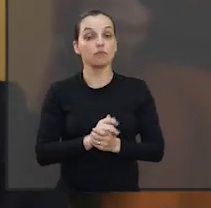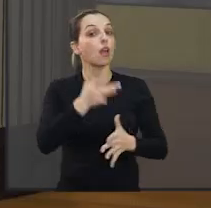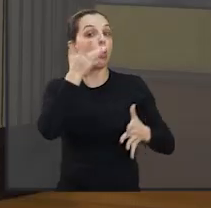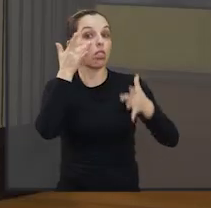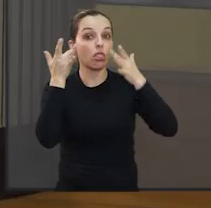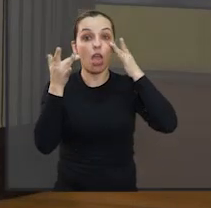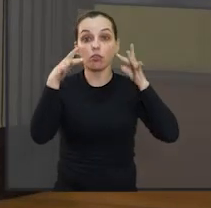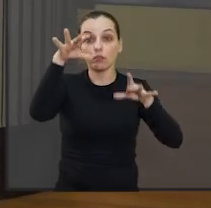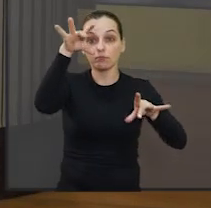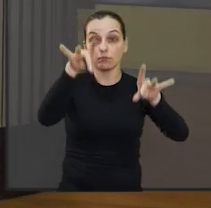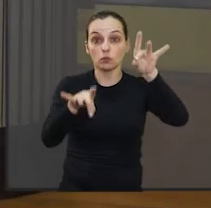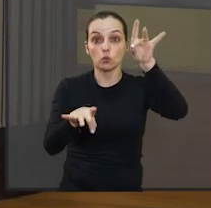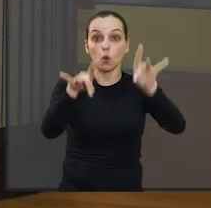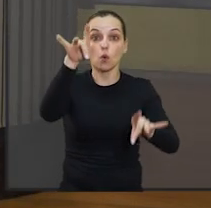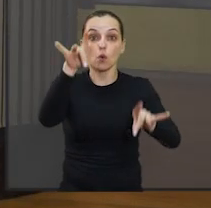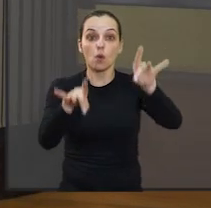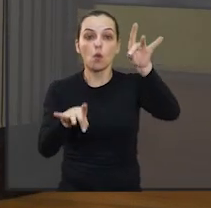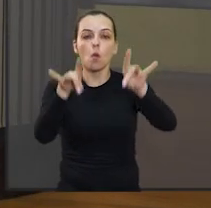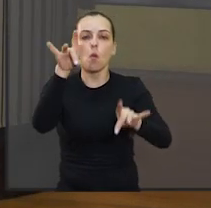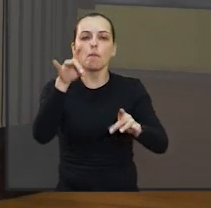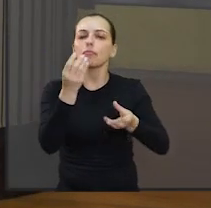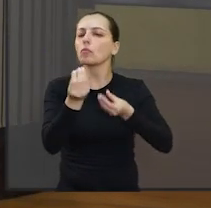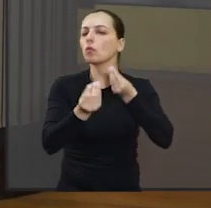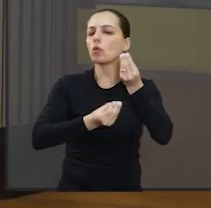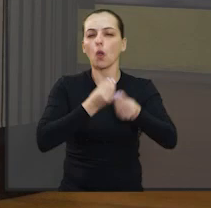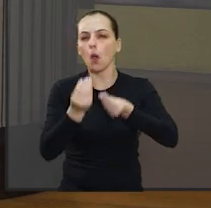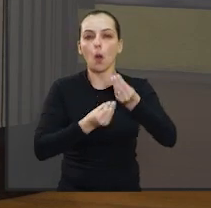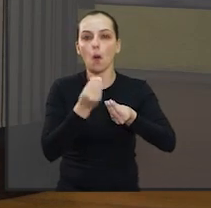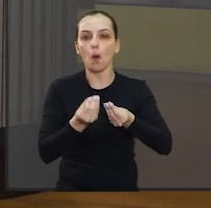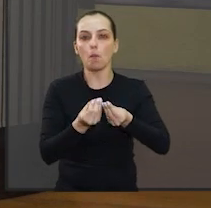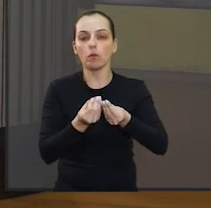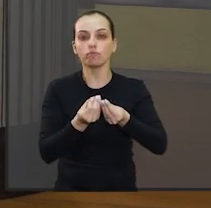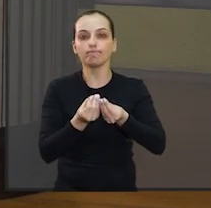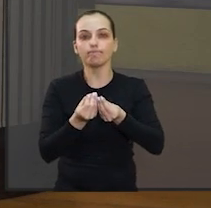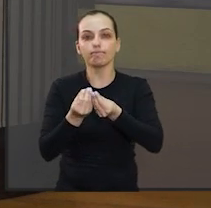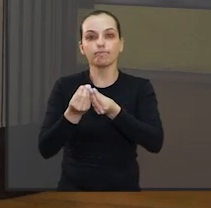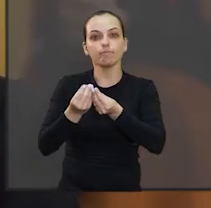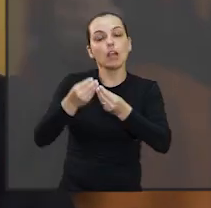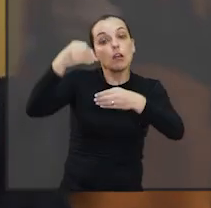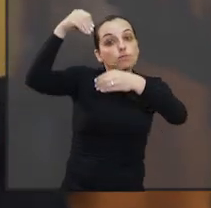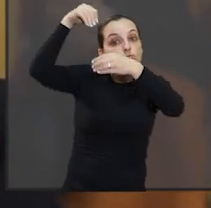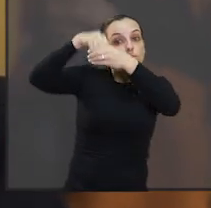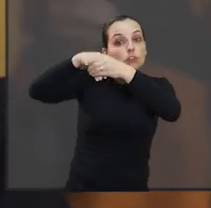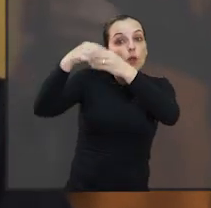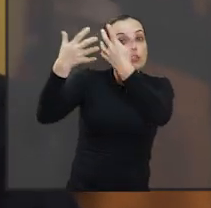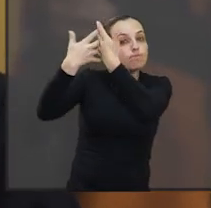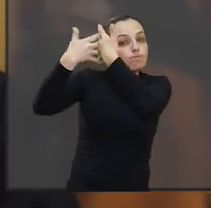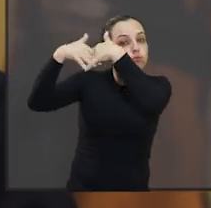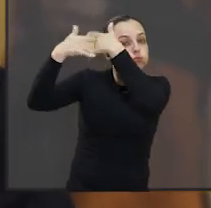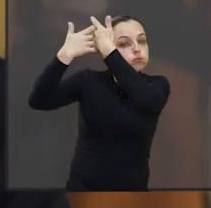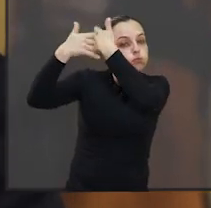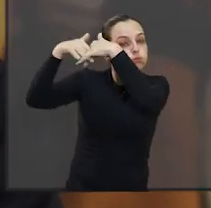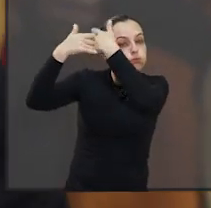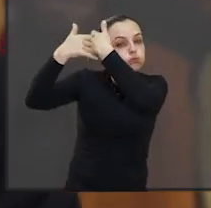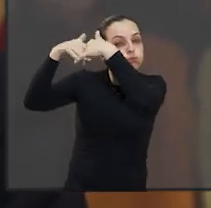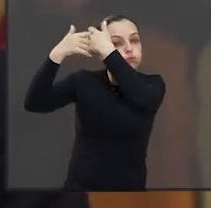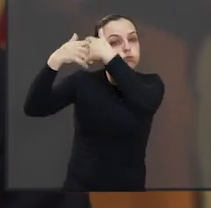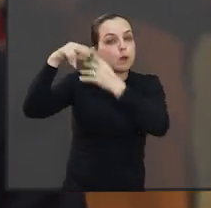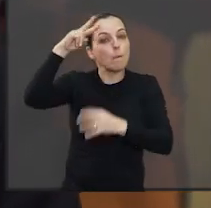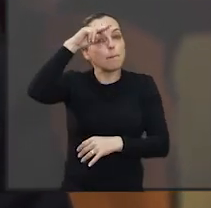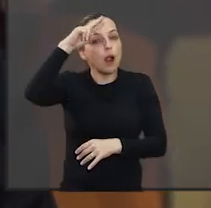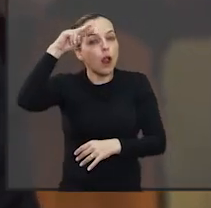quando o boneco está lindo e pronto, as pessoas tentam encaixar ele numa história, fazem o papel ao contrário. Mas o